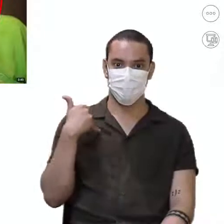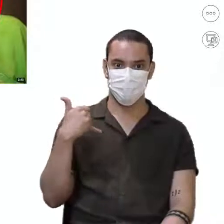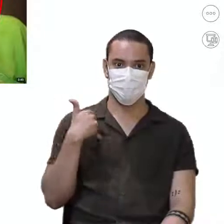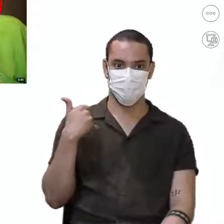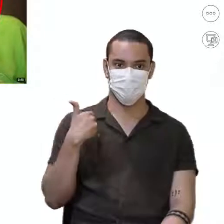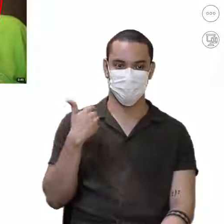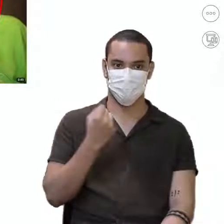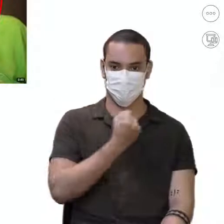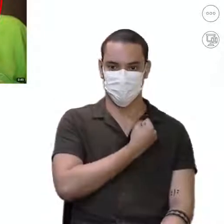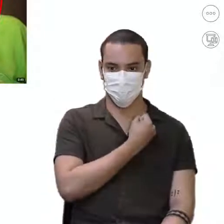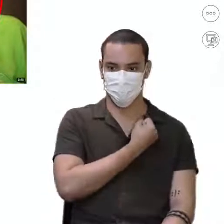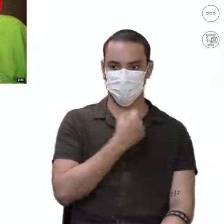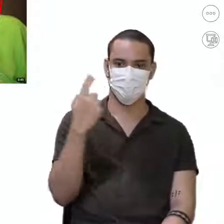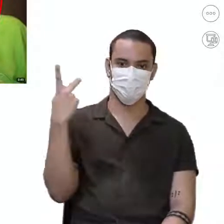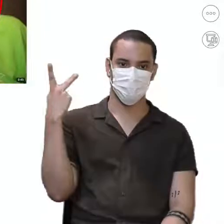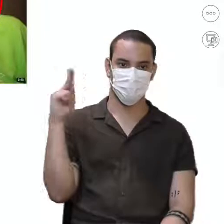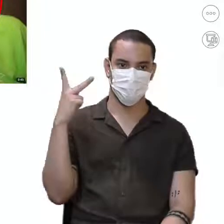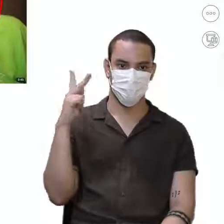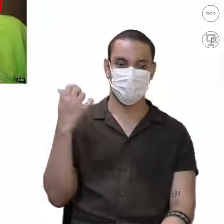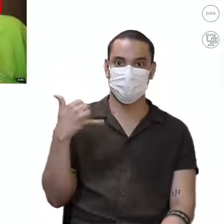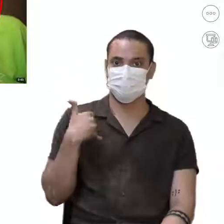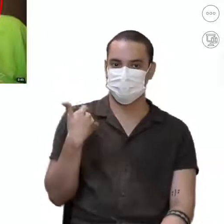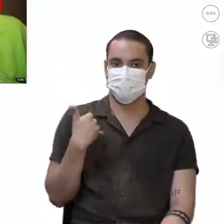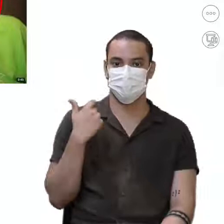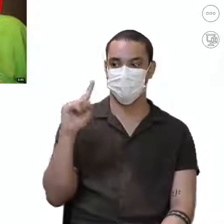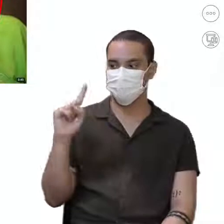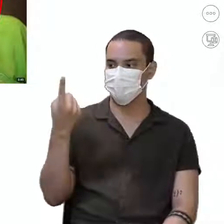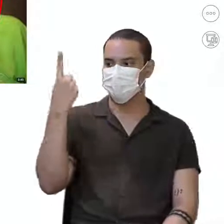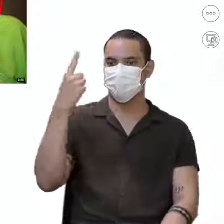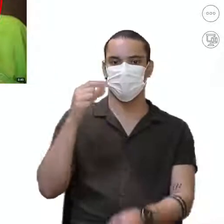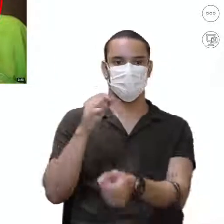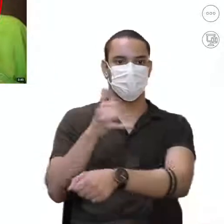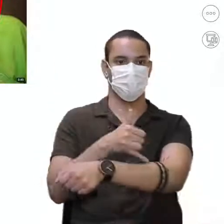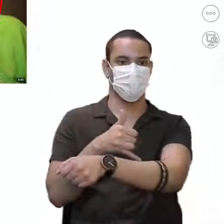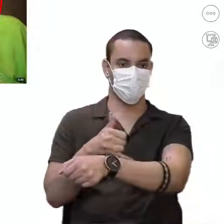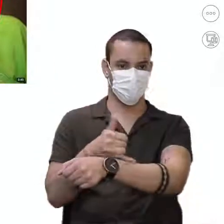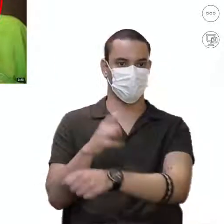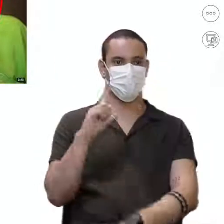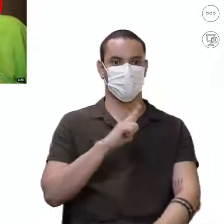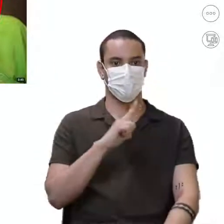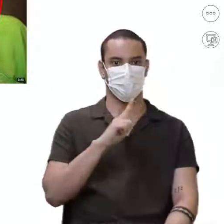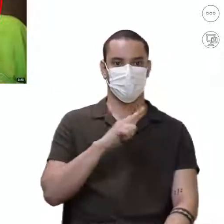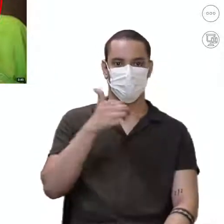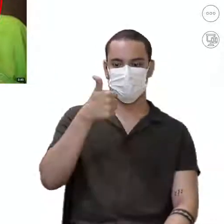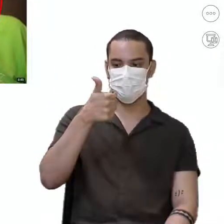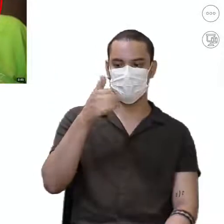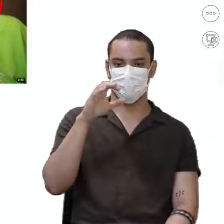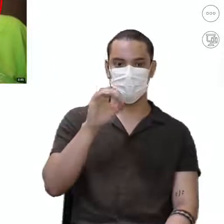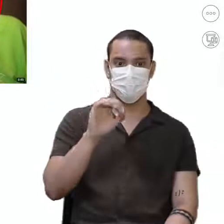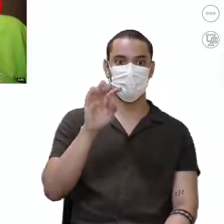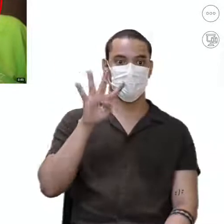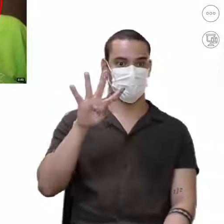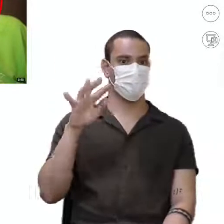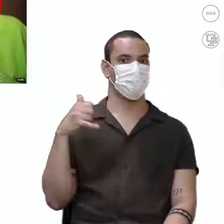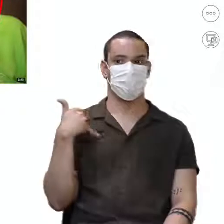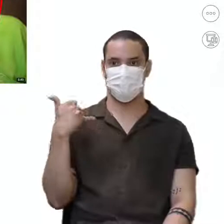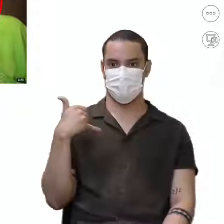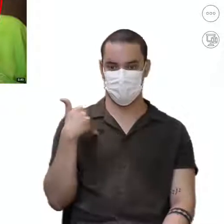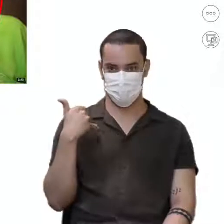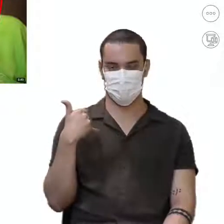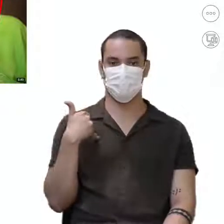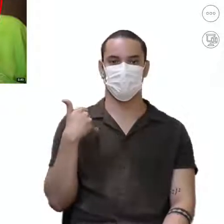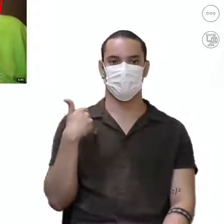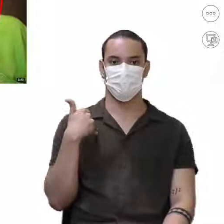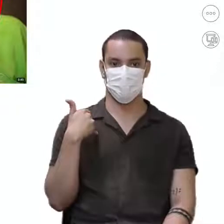Olha só o número aqui, a idade dele quando ele teve a sua primeira tatuagem. Ele tinha 104 anos.